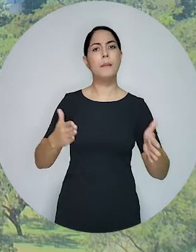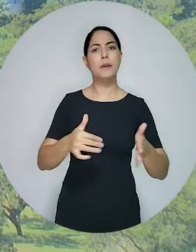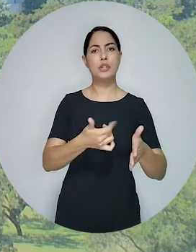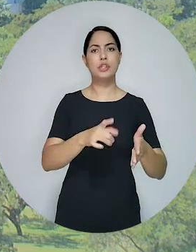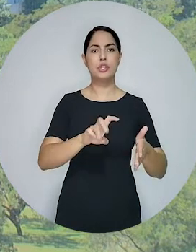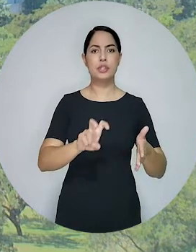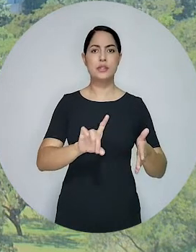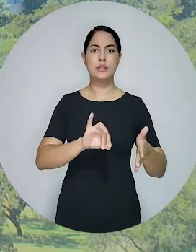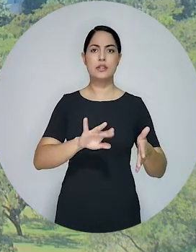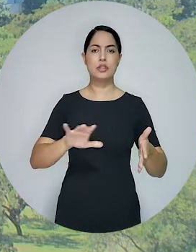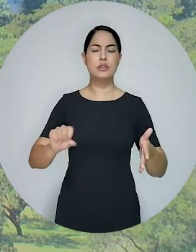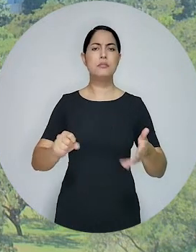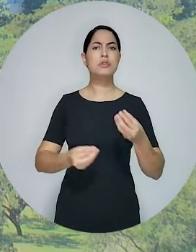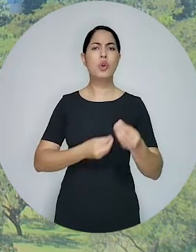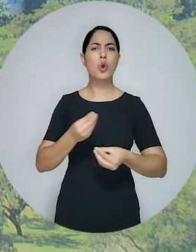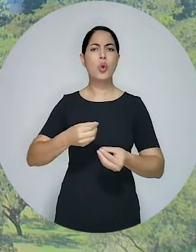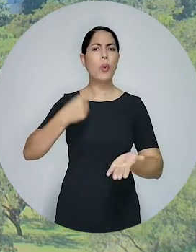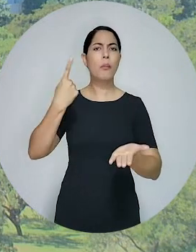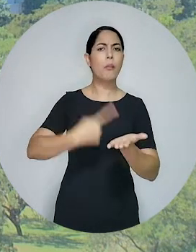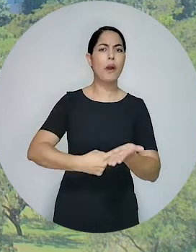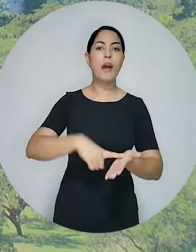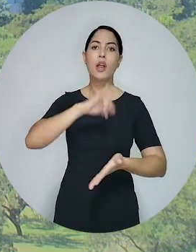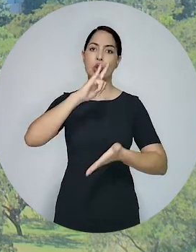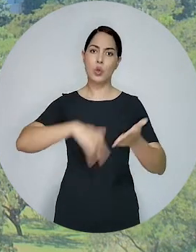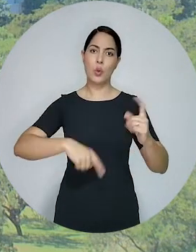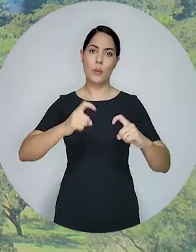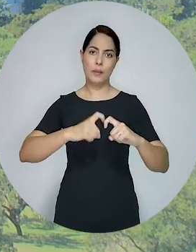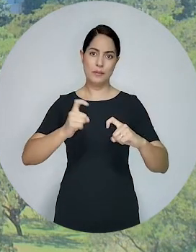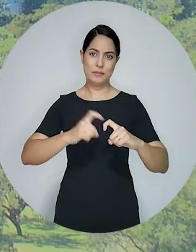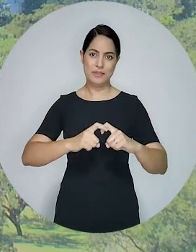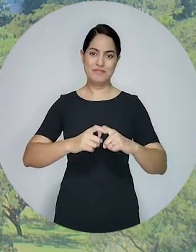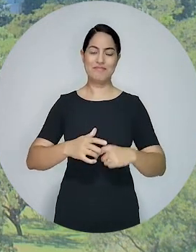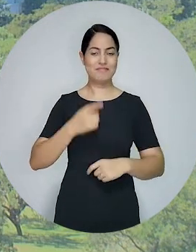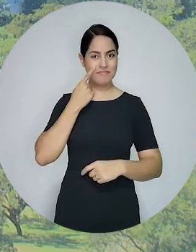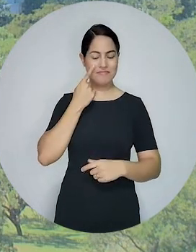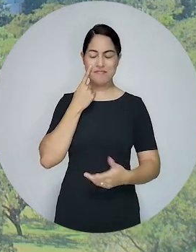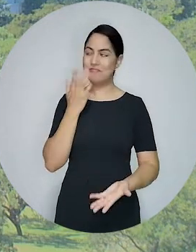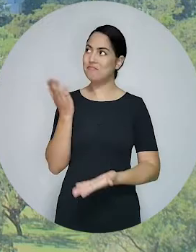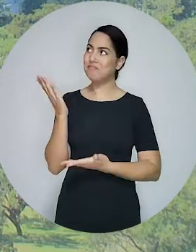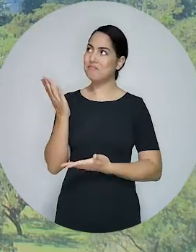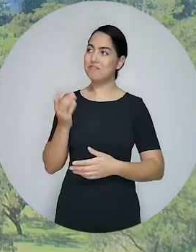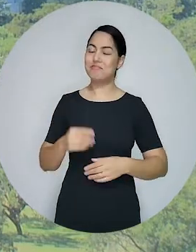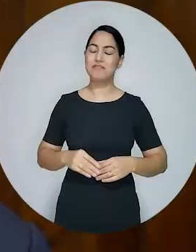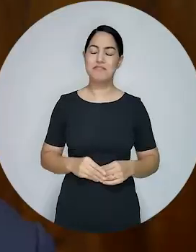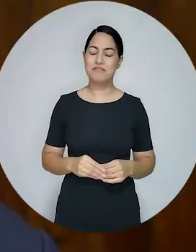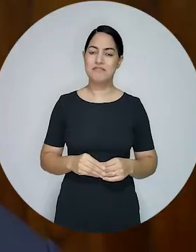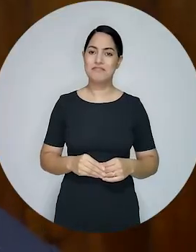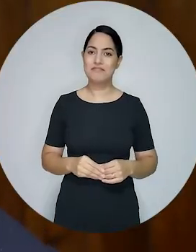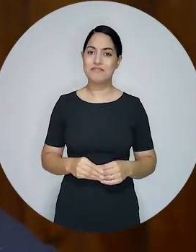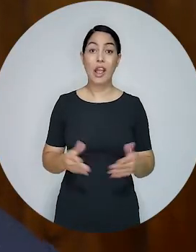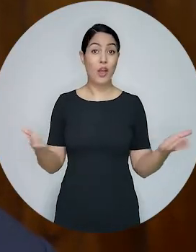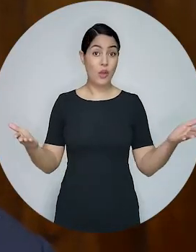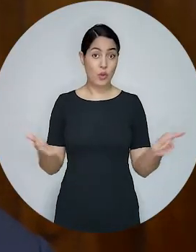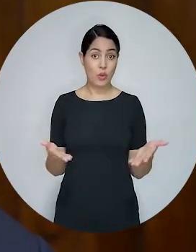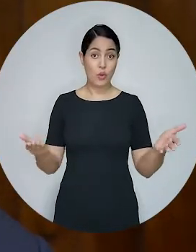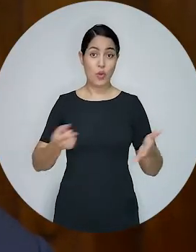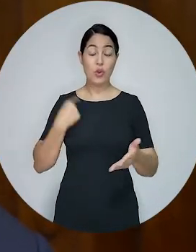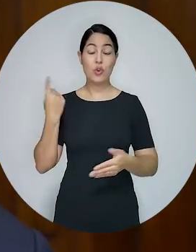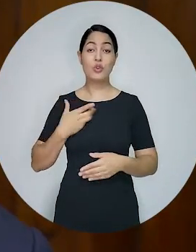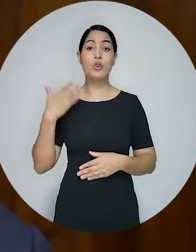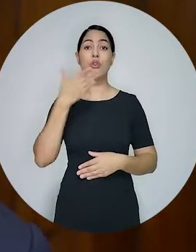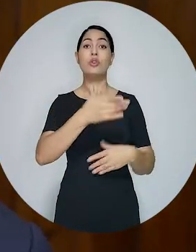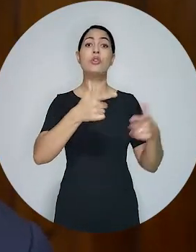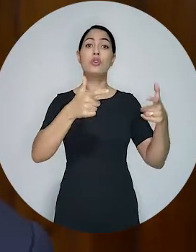de atuação do advogado se dará por meio de atestado médico na forma da lei. Confira. Nós tivemos hoje com